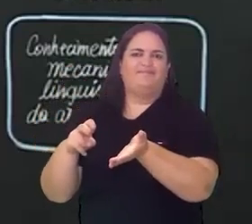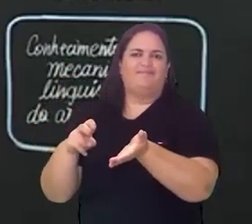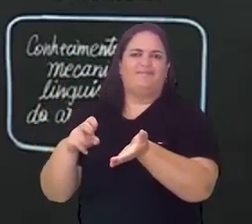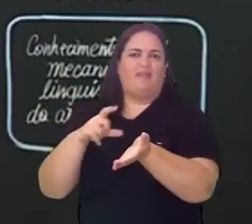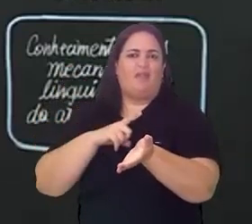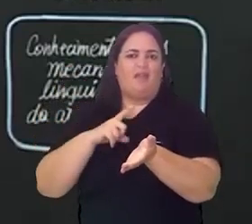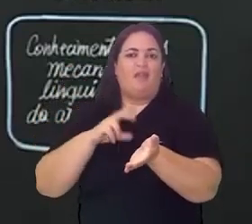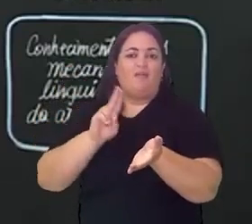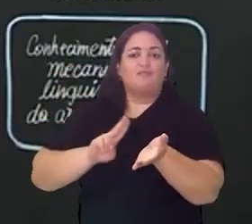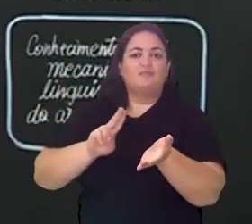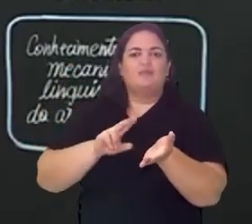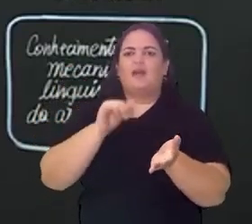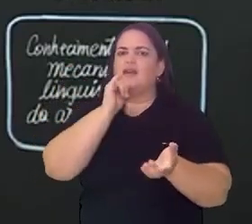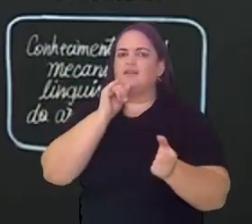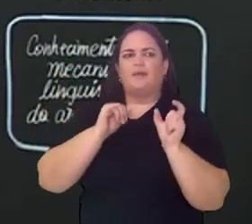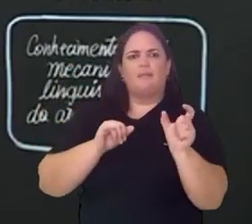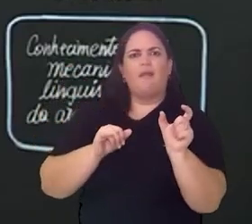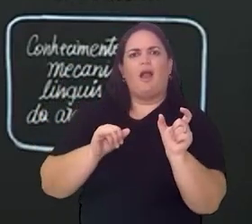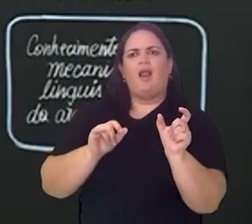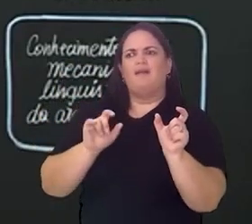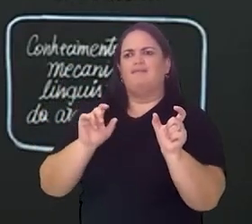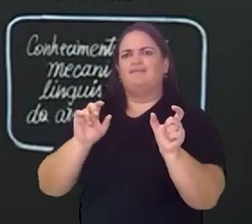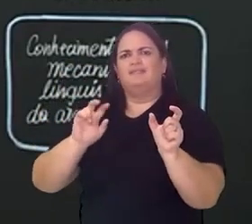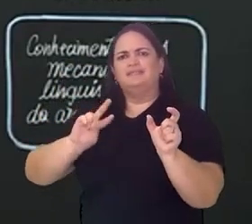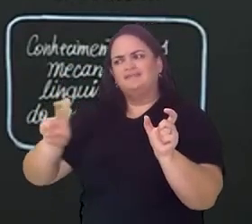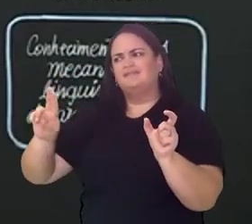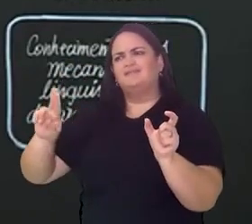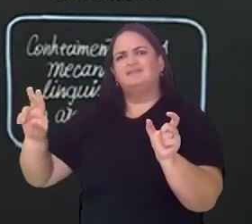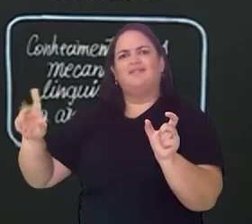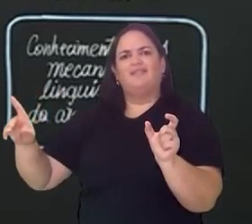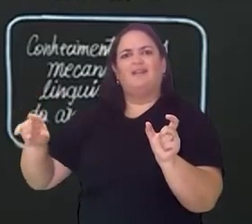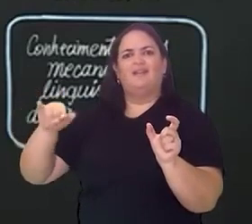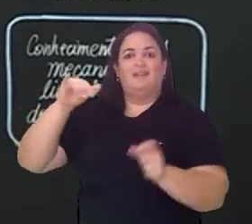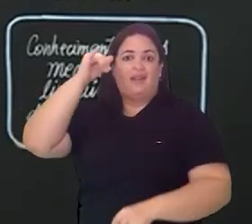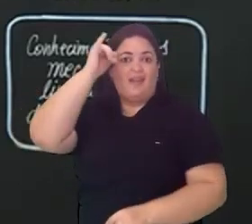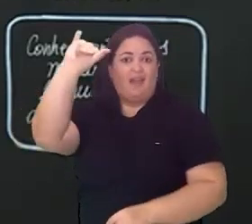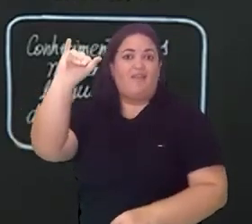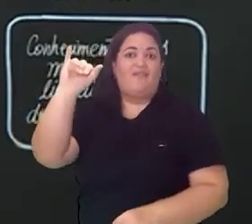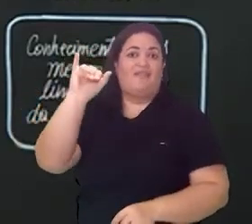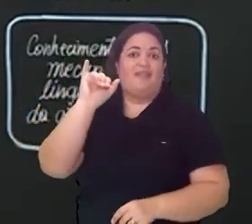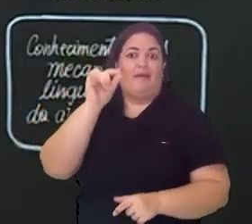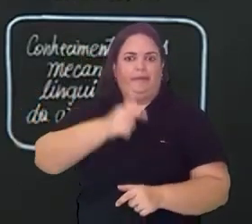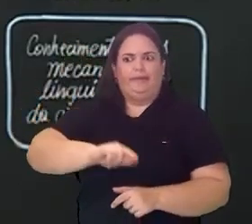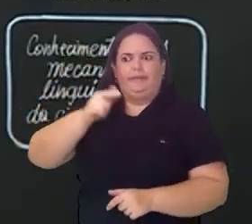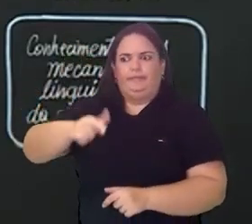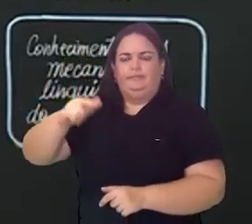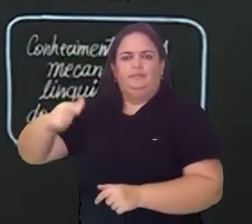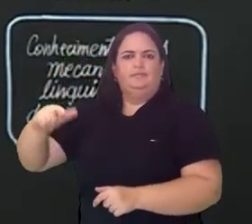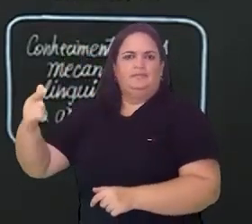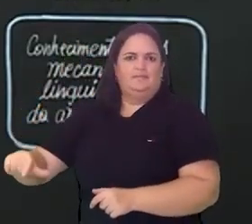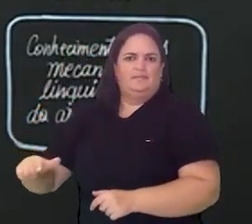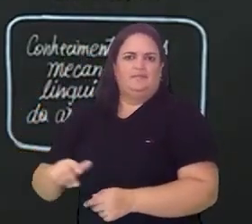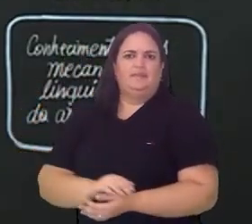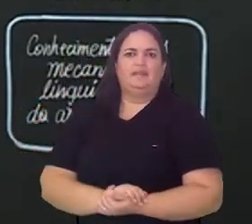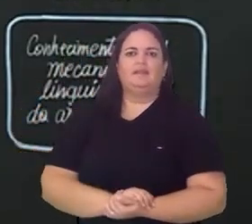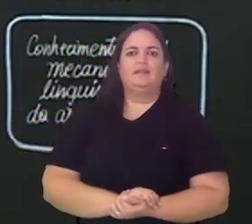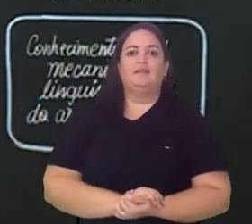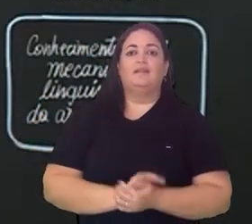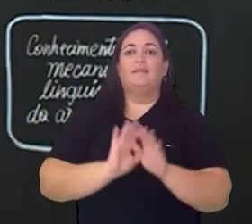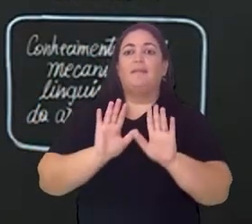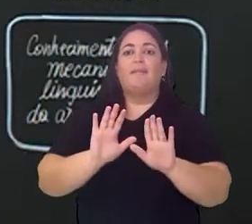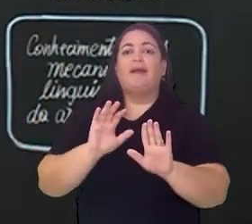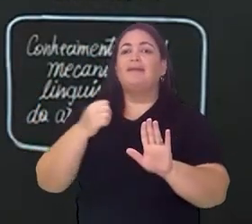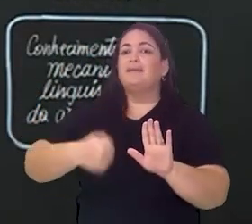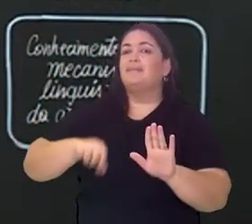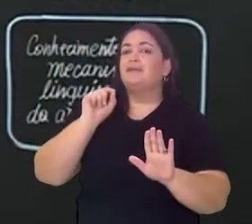utiliza vocabulários, palavras diferentes exatamente para evitar palavras repetidas. Para isso, você